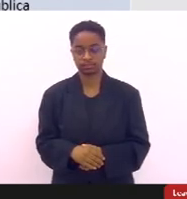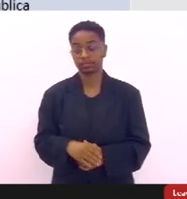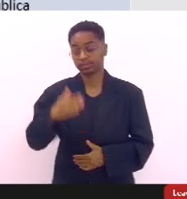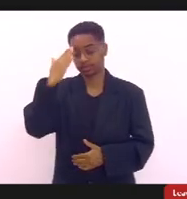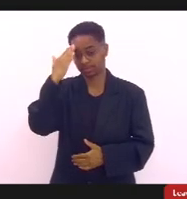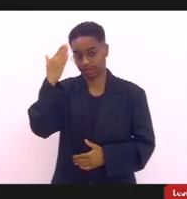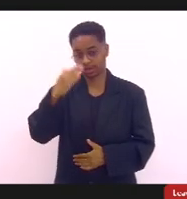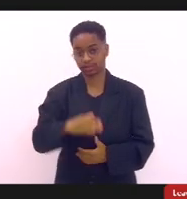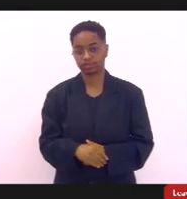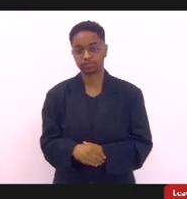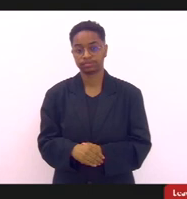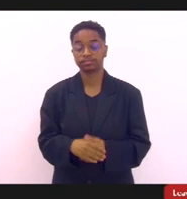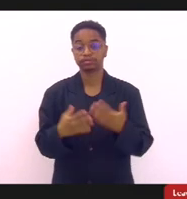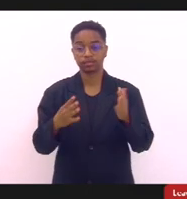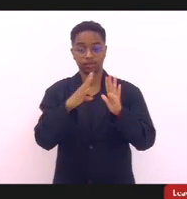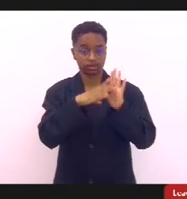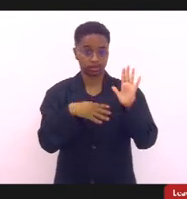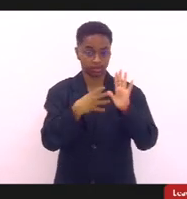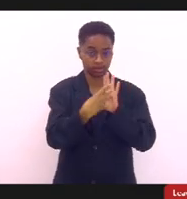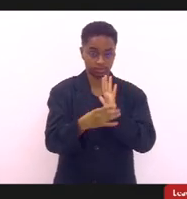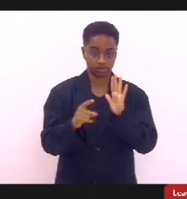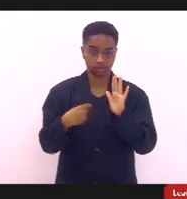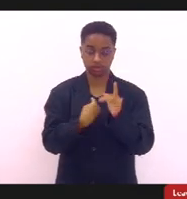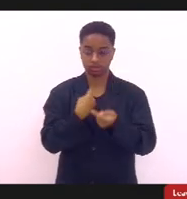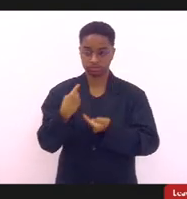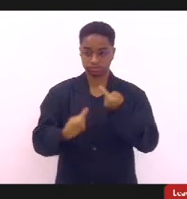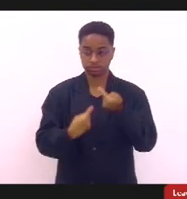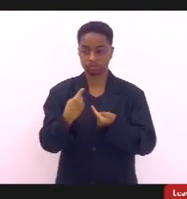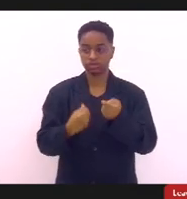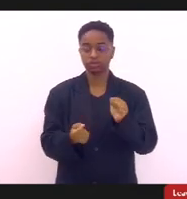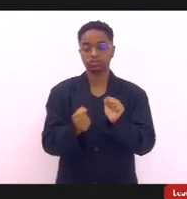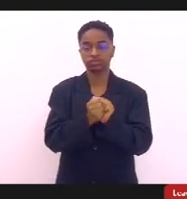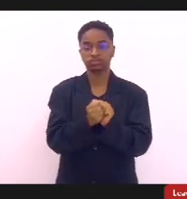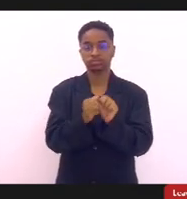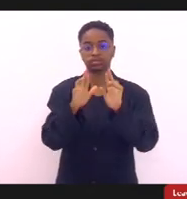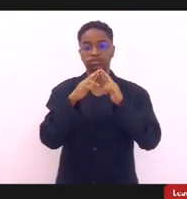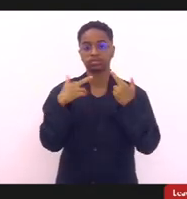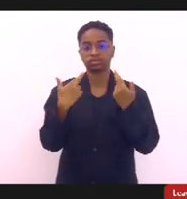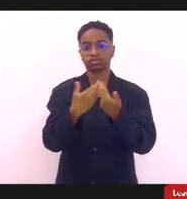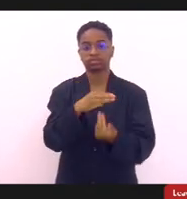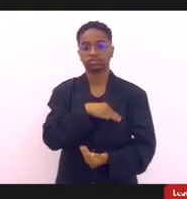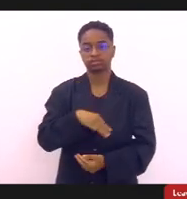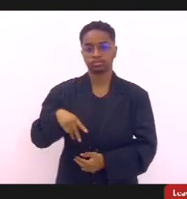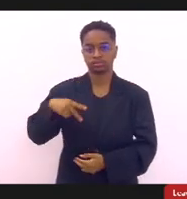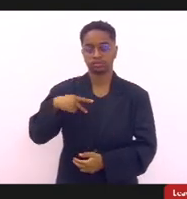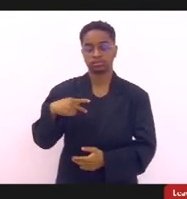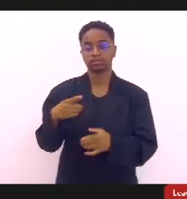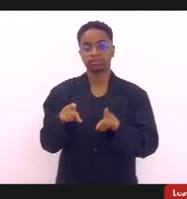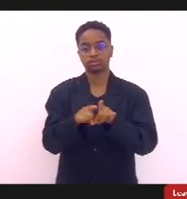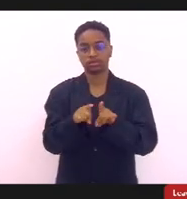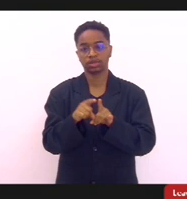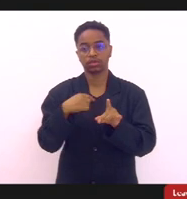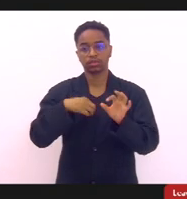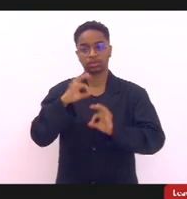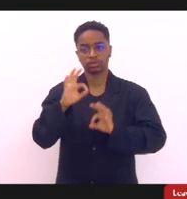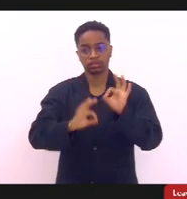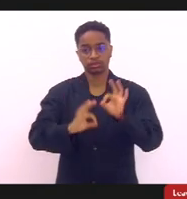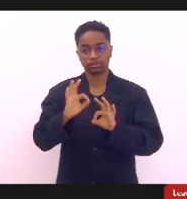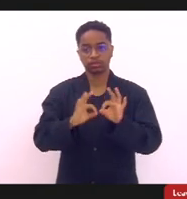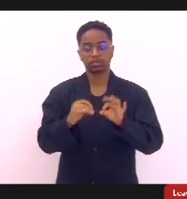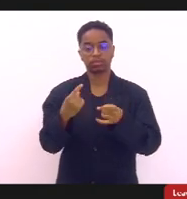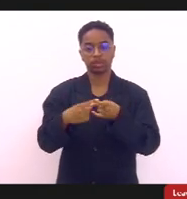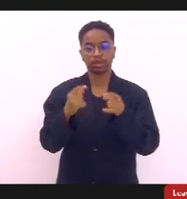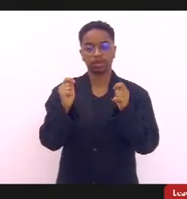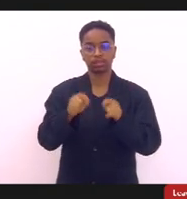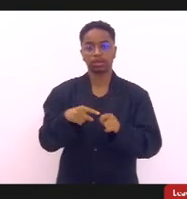Obrigada. Esse é um quadro que está em discussão junto às reuniões do Ministério Público. Eu sistematizei para que a gente pudesse visualizar